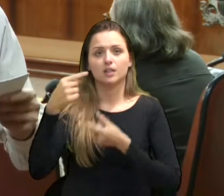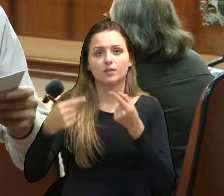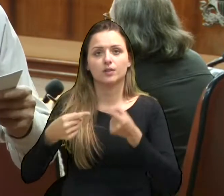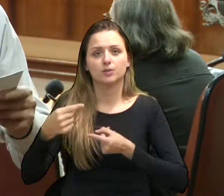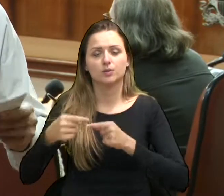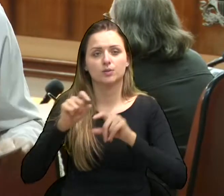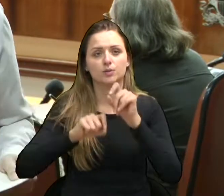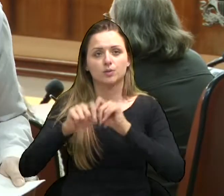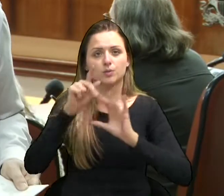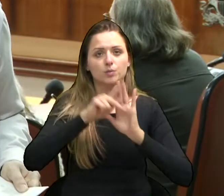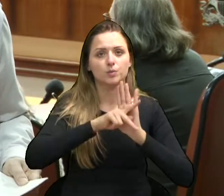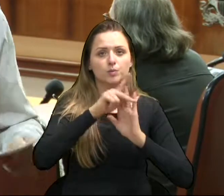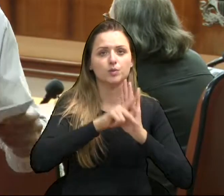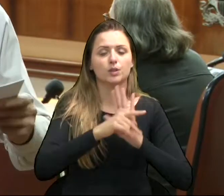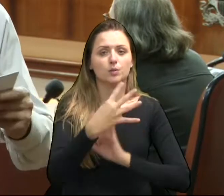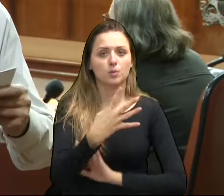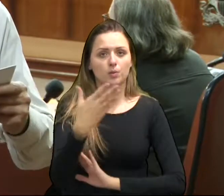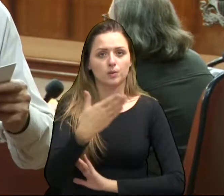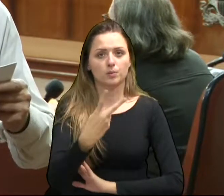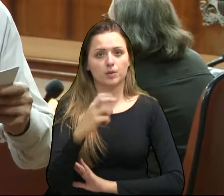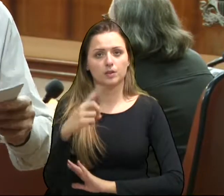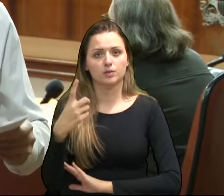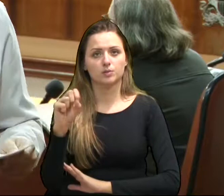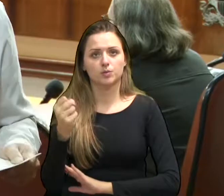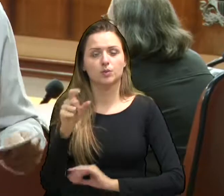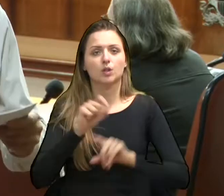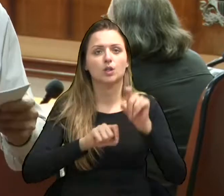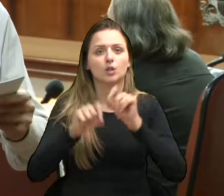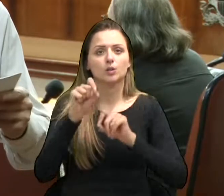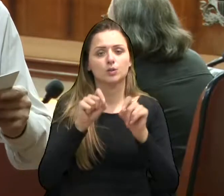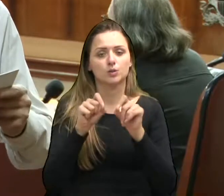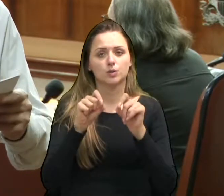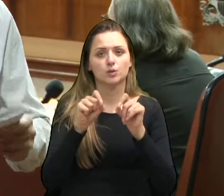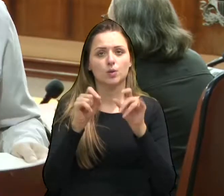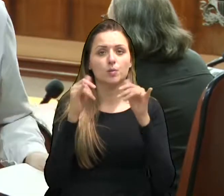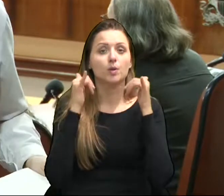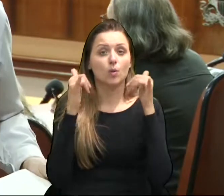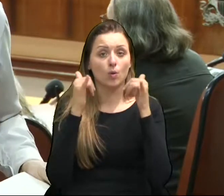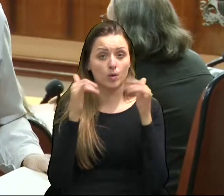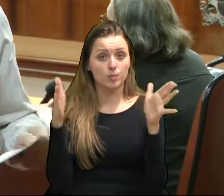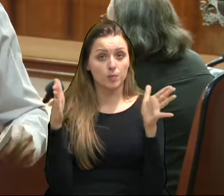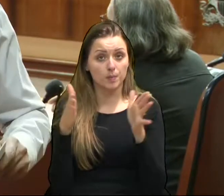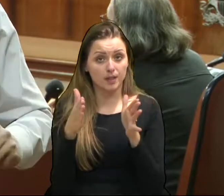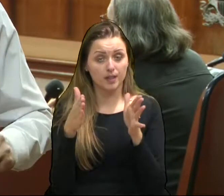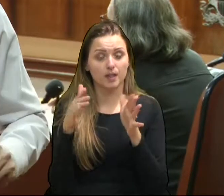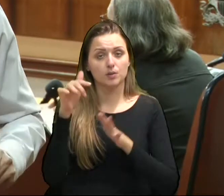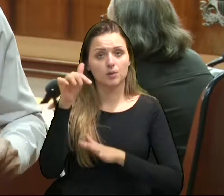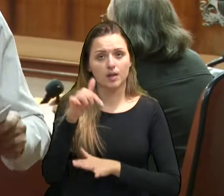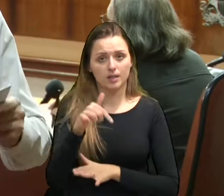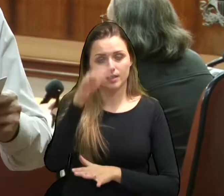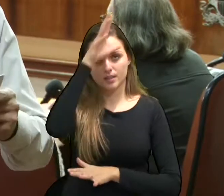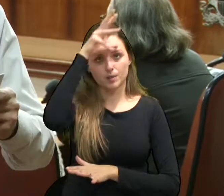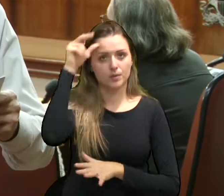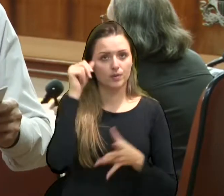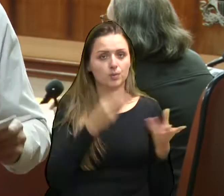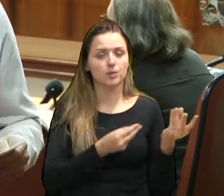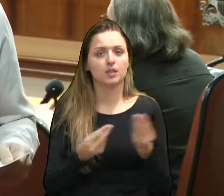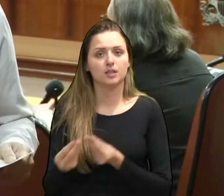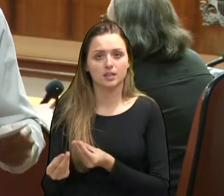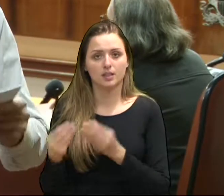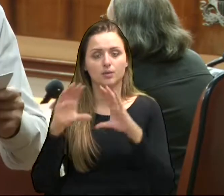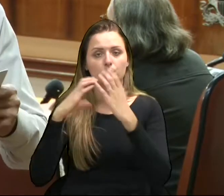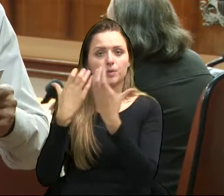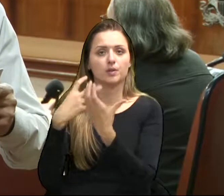de lei número 4 de 2018, referente ao serviço de taxilotação encaminhado pelo Executivo à Câmara de Vereadores.